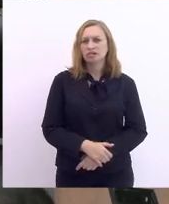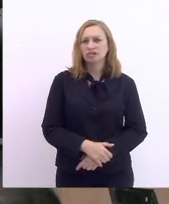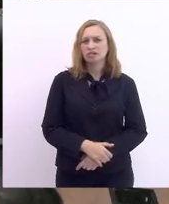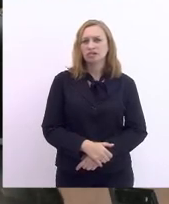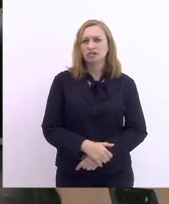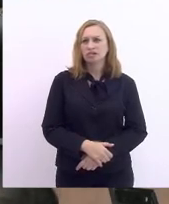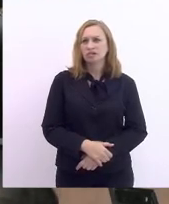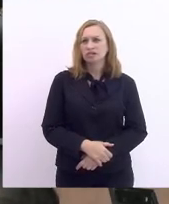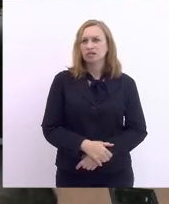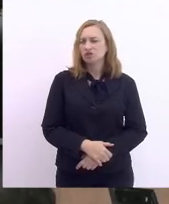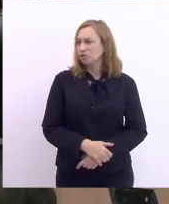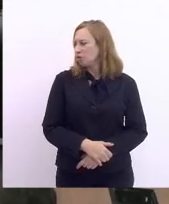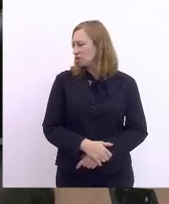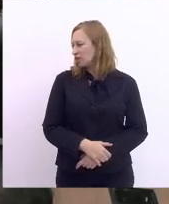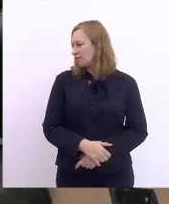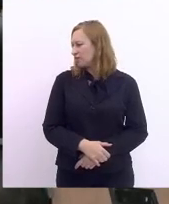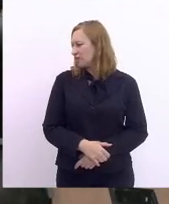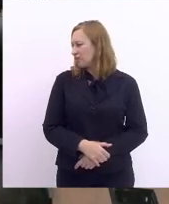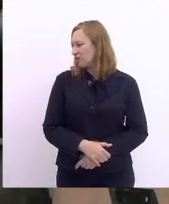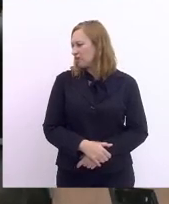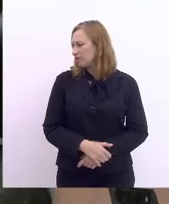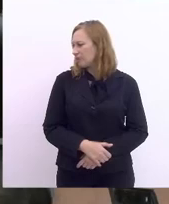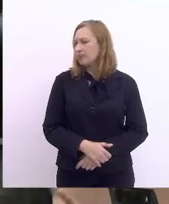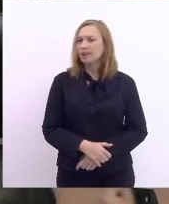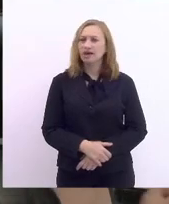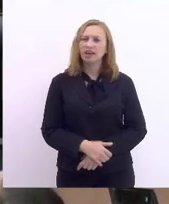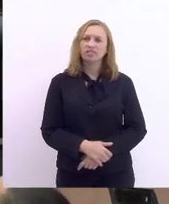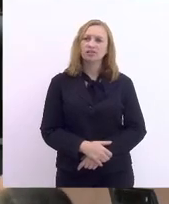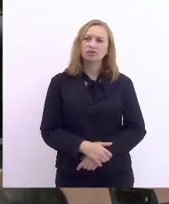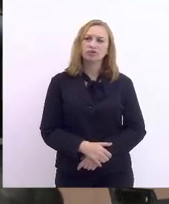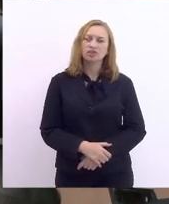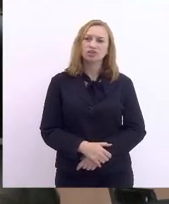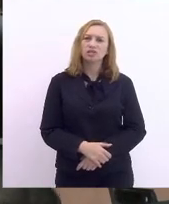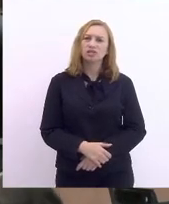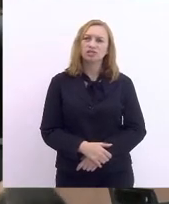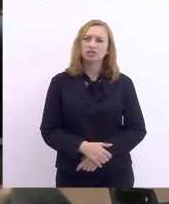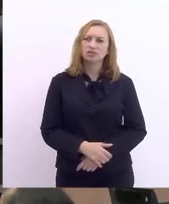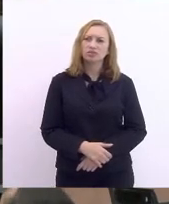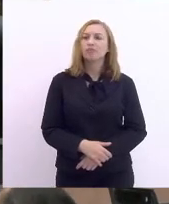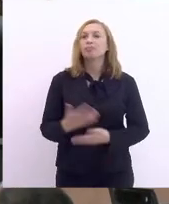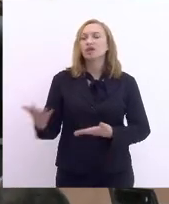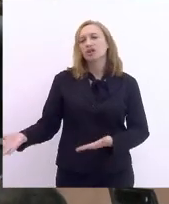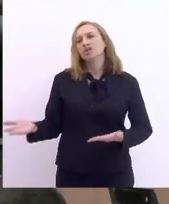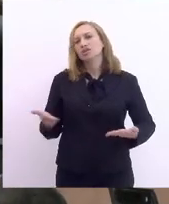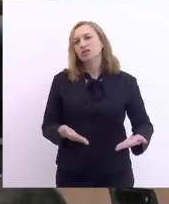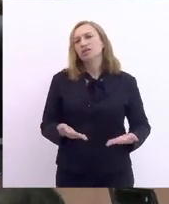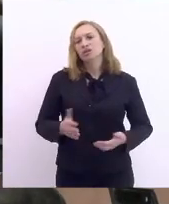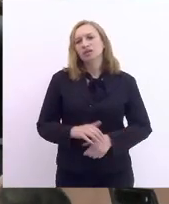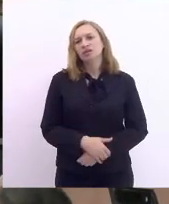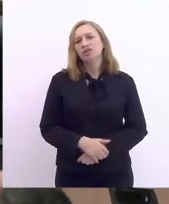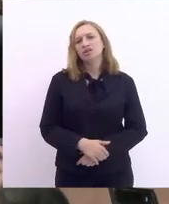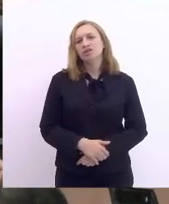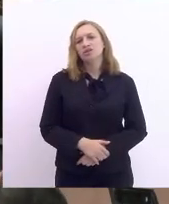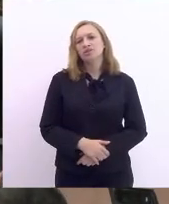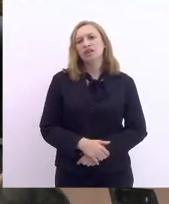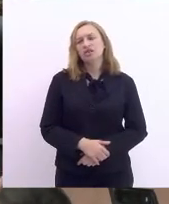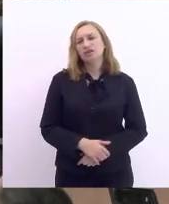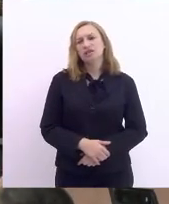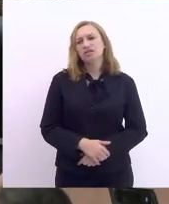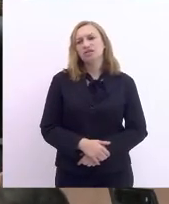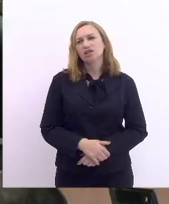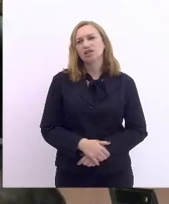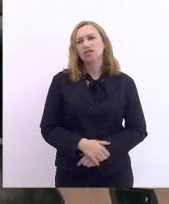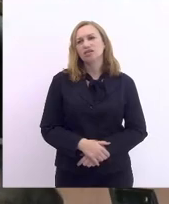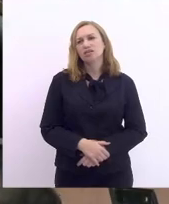a todos os dias o convidamos para receber o termo de posse